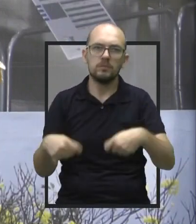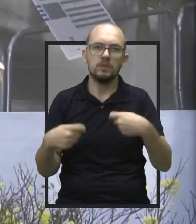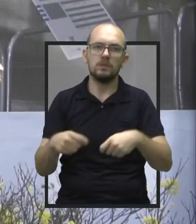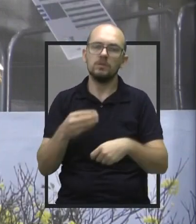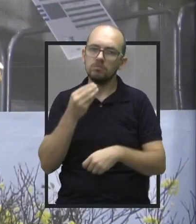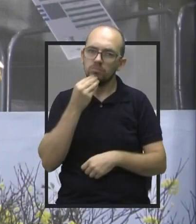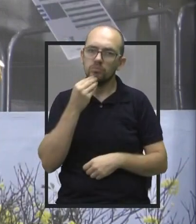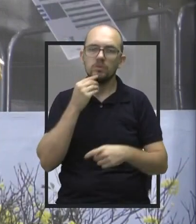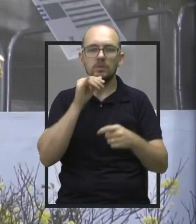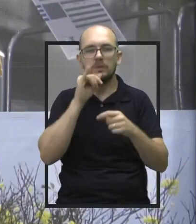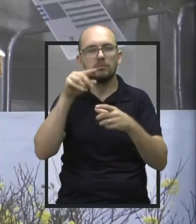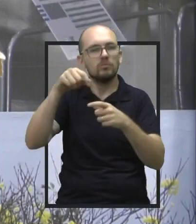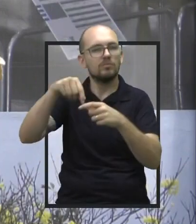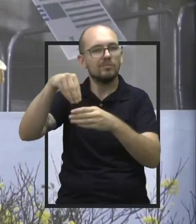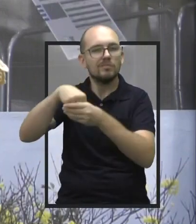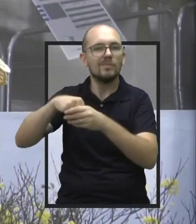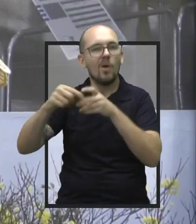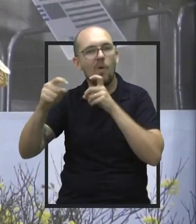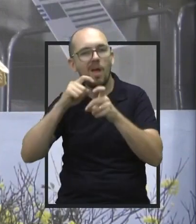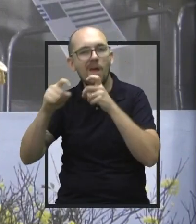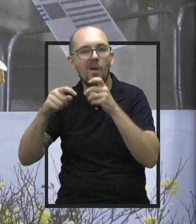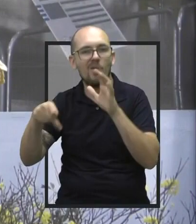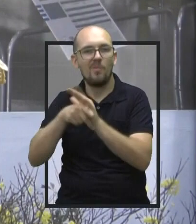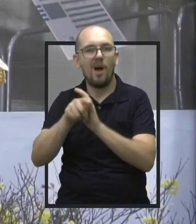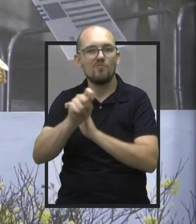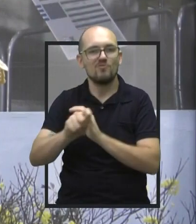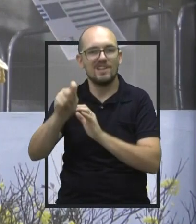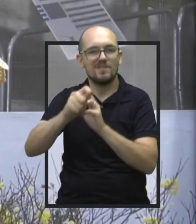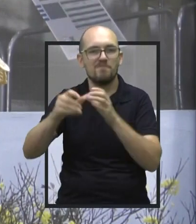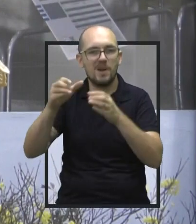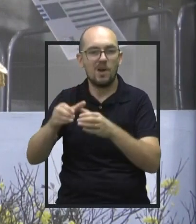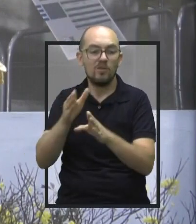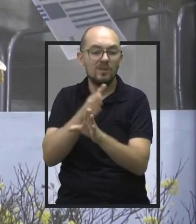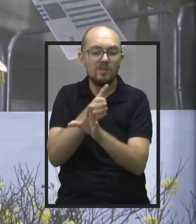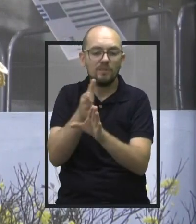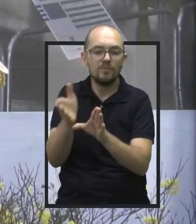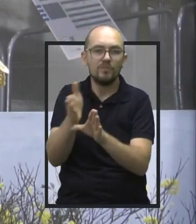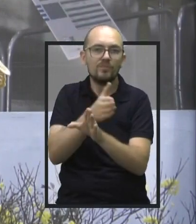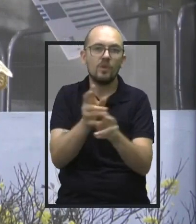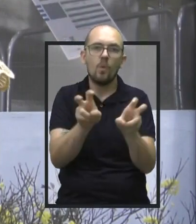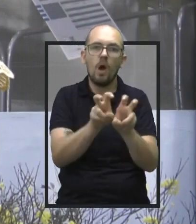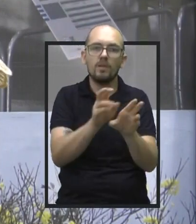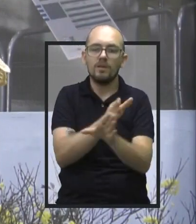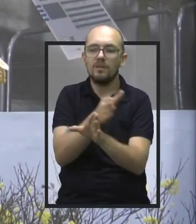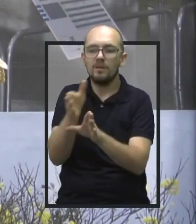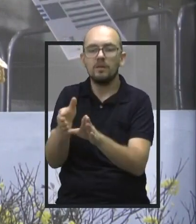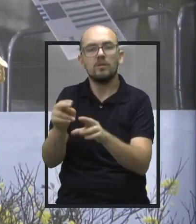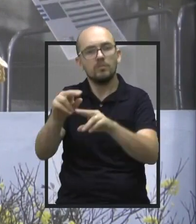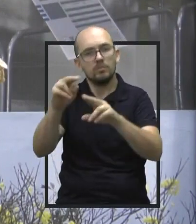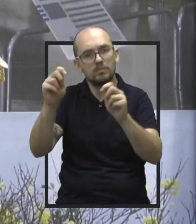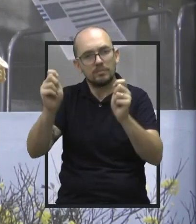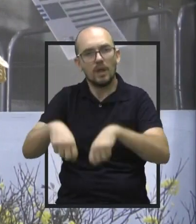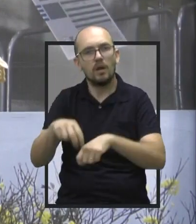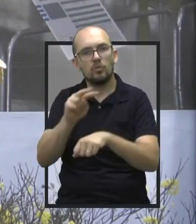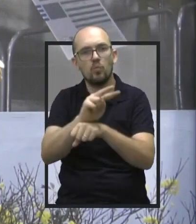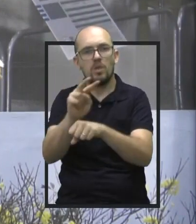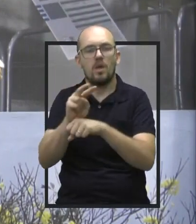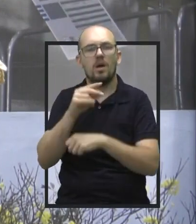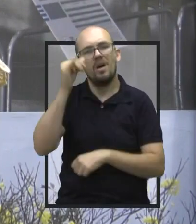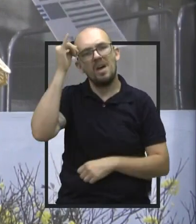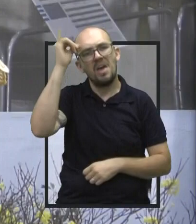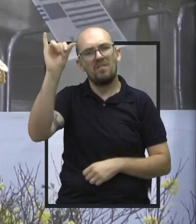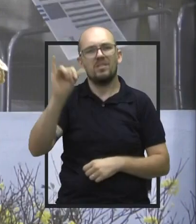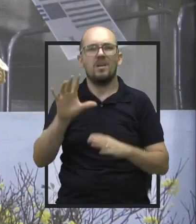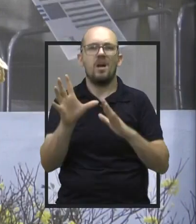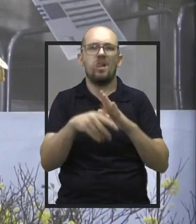ter reuniões e tal, ao lado ali do ginásio, para que, da quadra, para que pudesse estar sendo cuidada também, para que a gente não corresse esses riscos